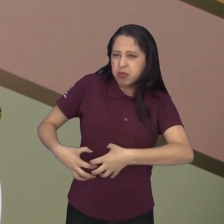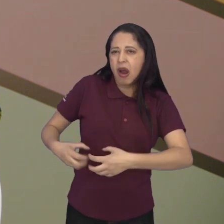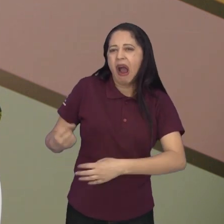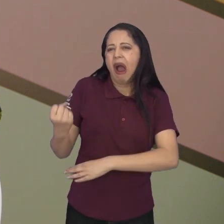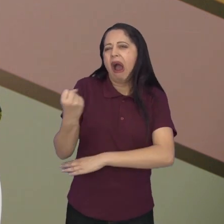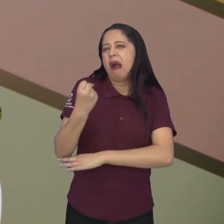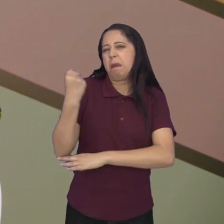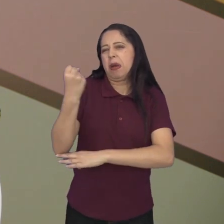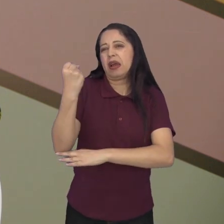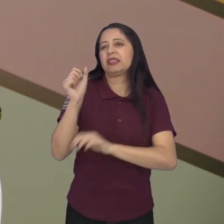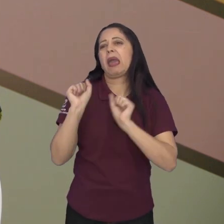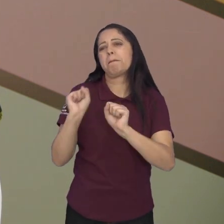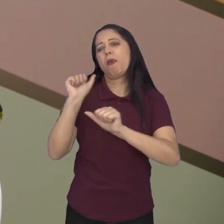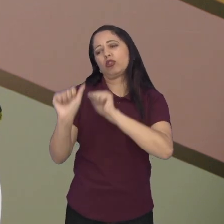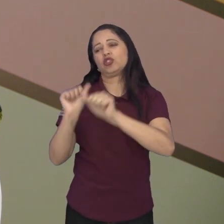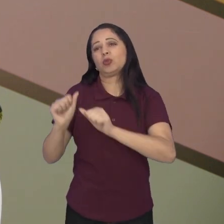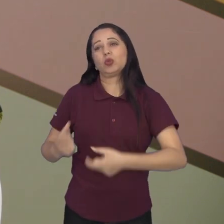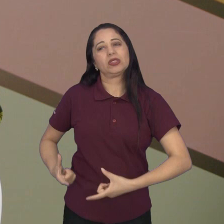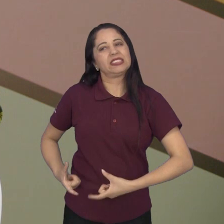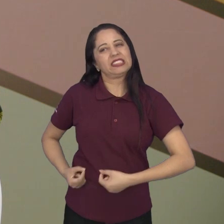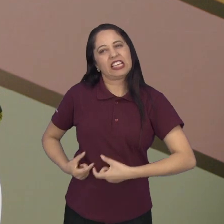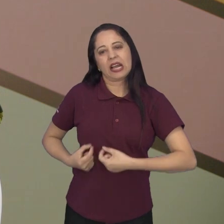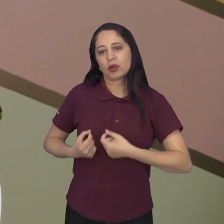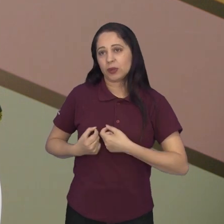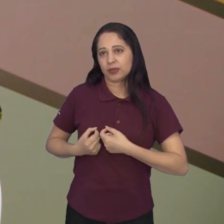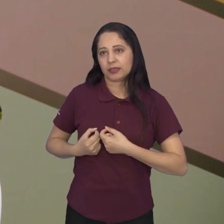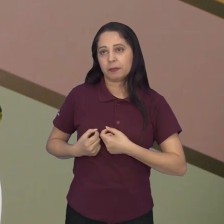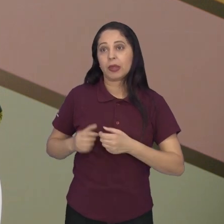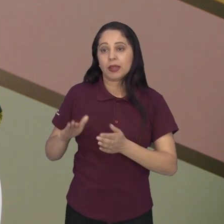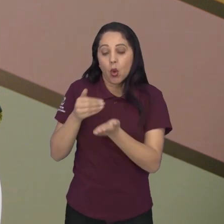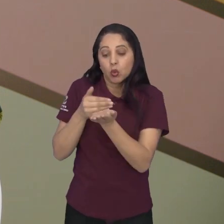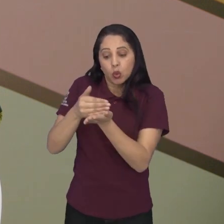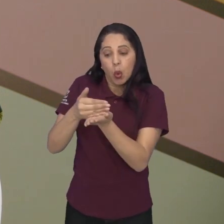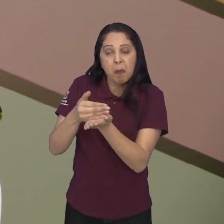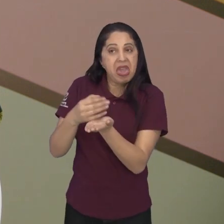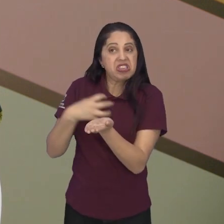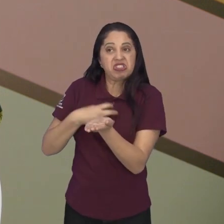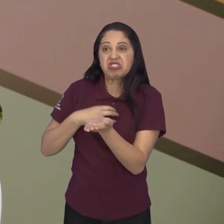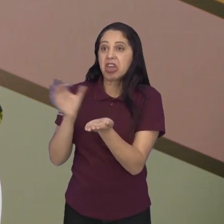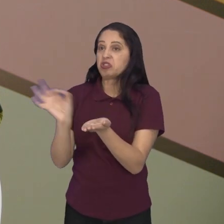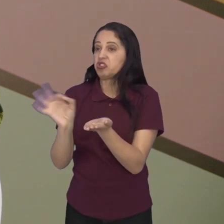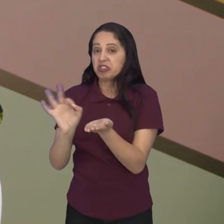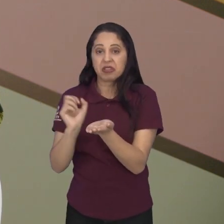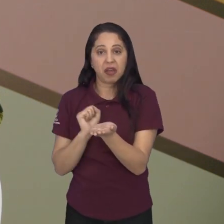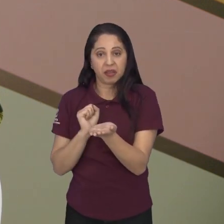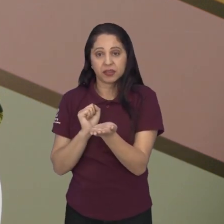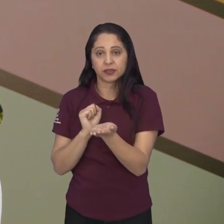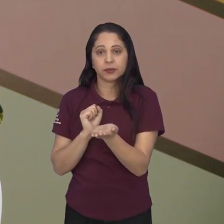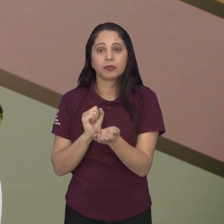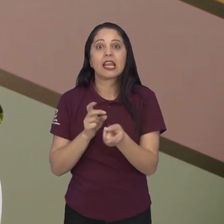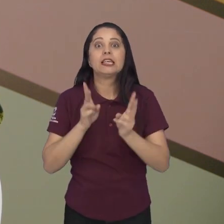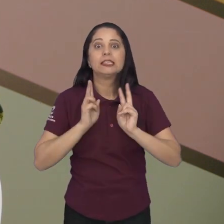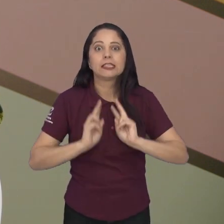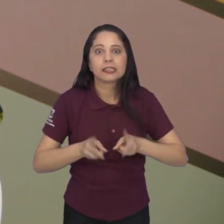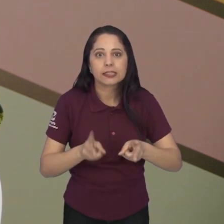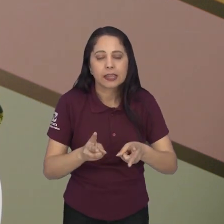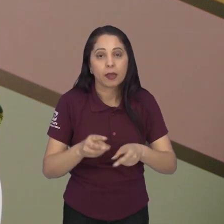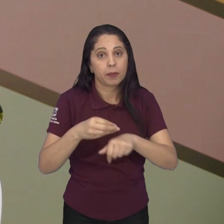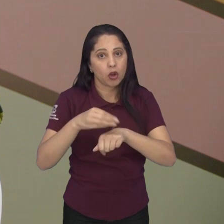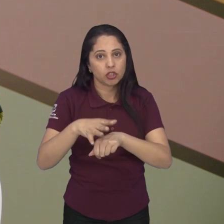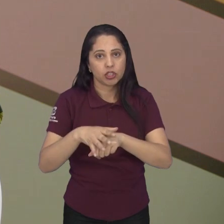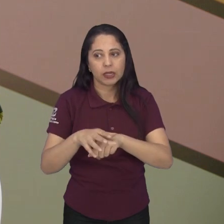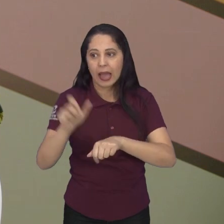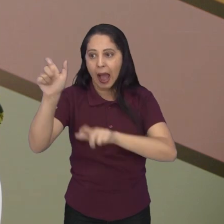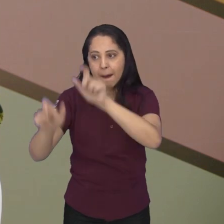pode aumentar a sua chance de evoluir mais rápido com o câncer no fígado. No início não dá sintoma. Todo paciente que tem cirrose, eu sempre falo isso no